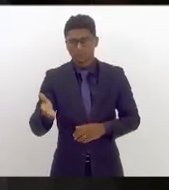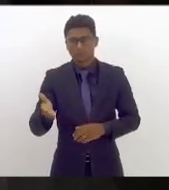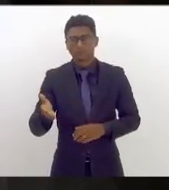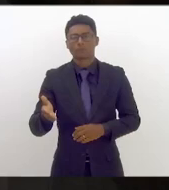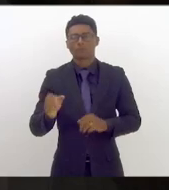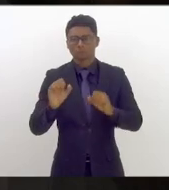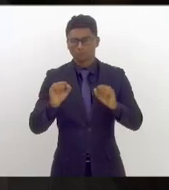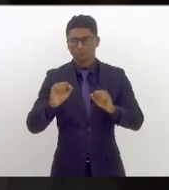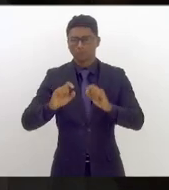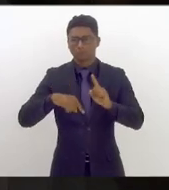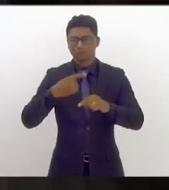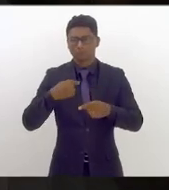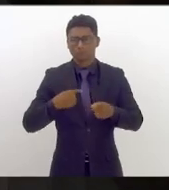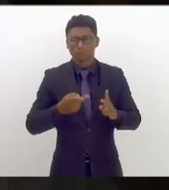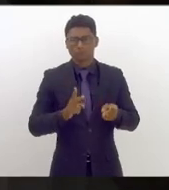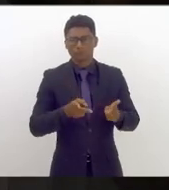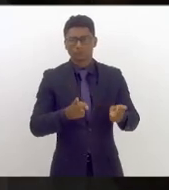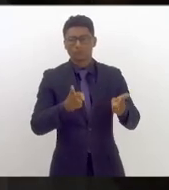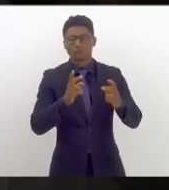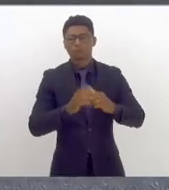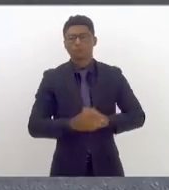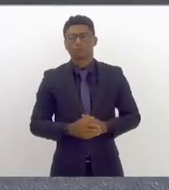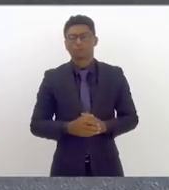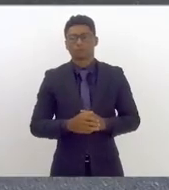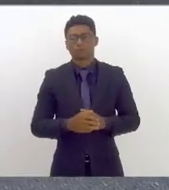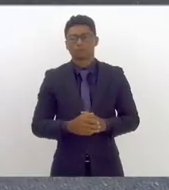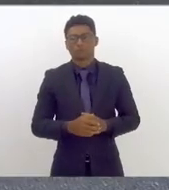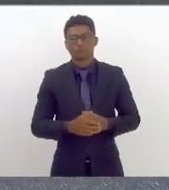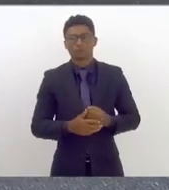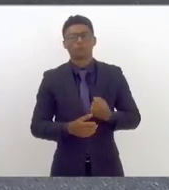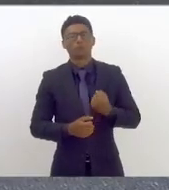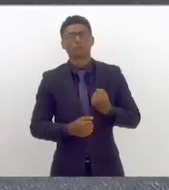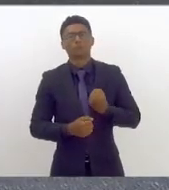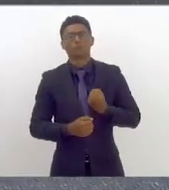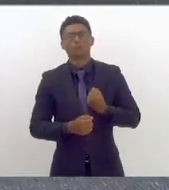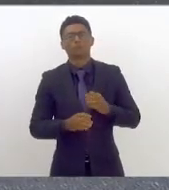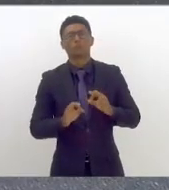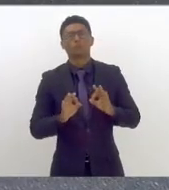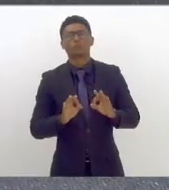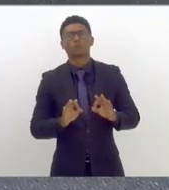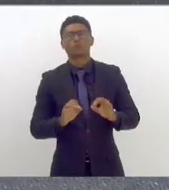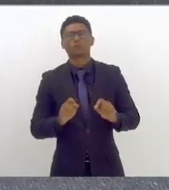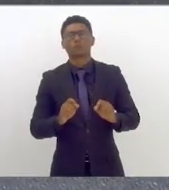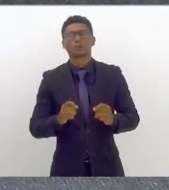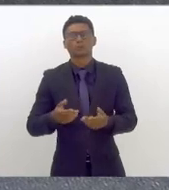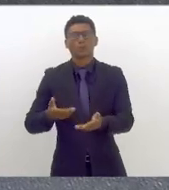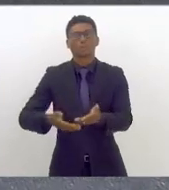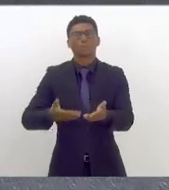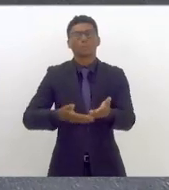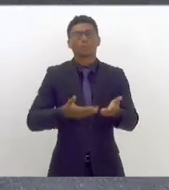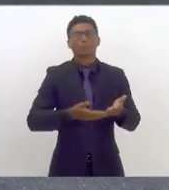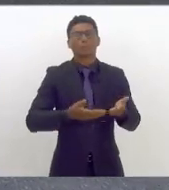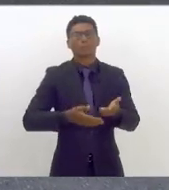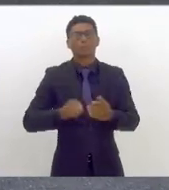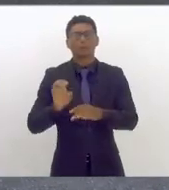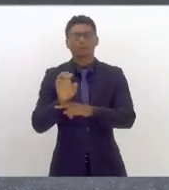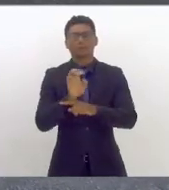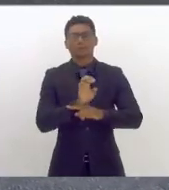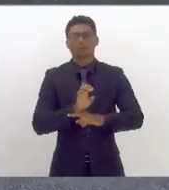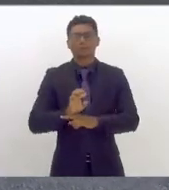continuo. Porque Vossa Excelência fez uma enumeração muito correta de vários elementos de perdas para o Estado em função